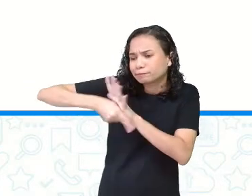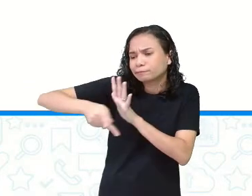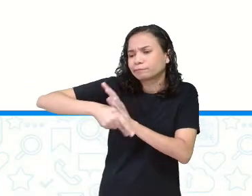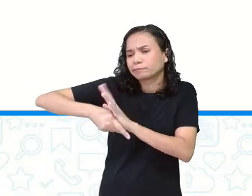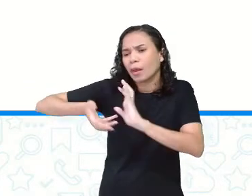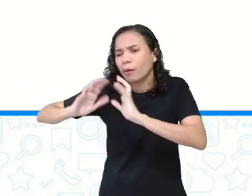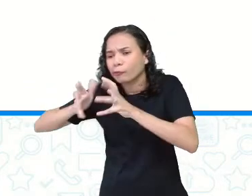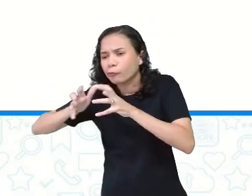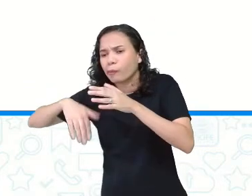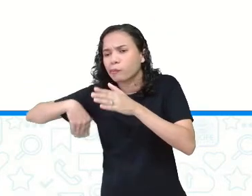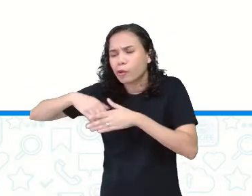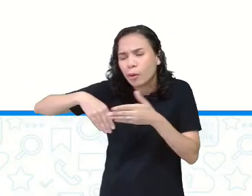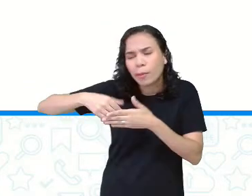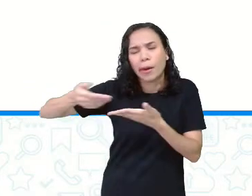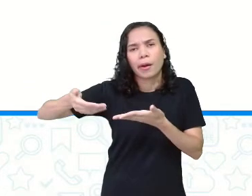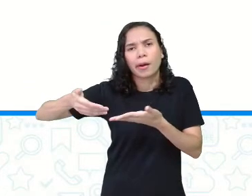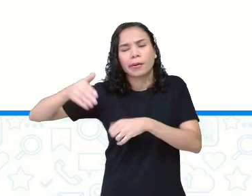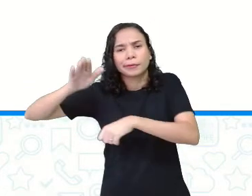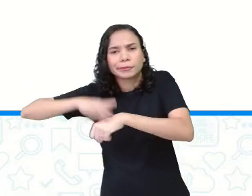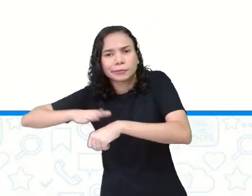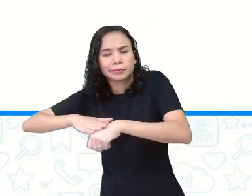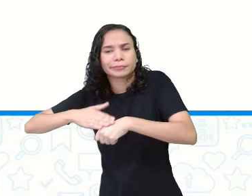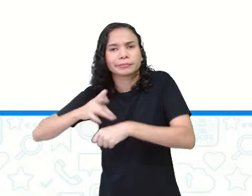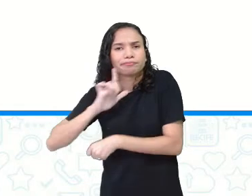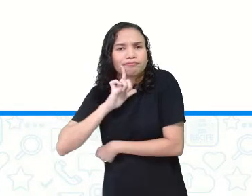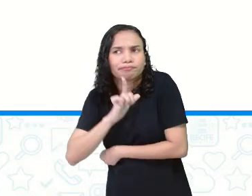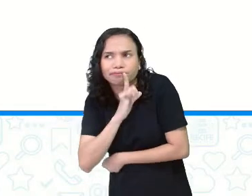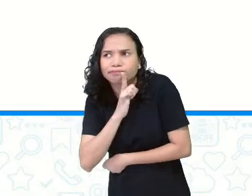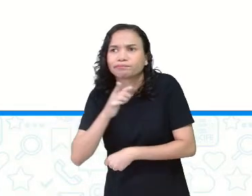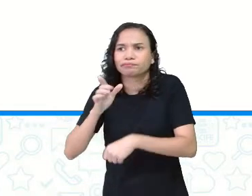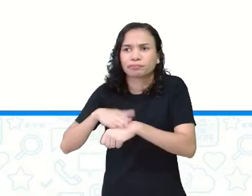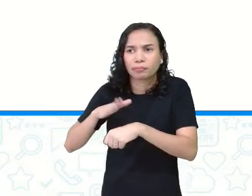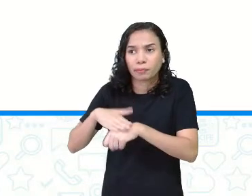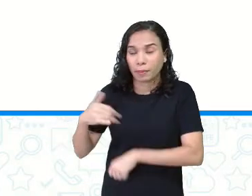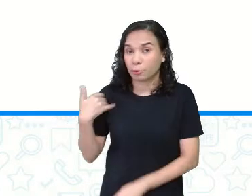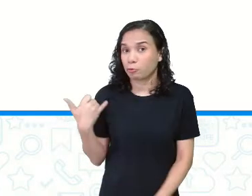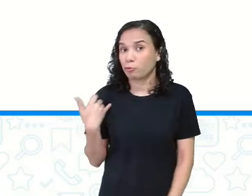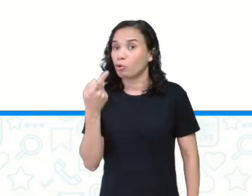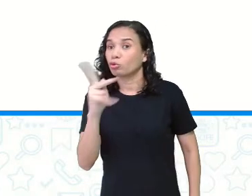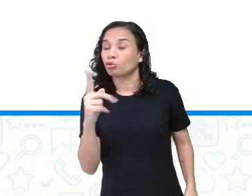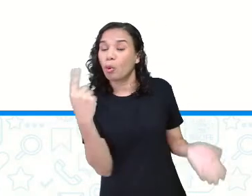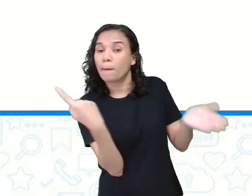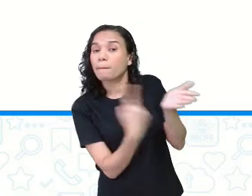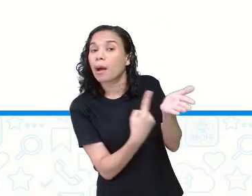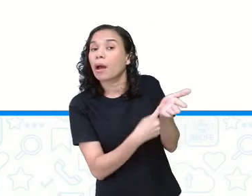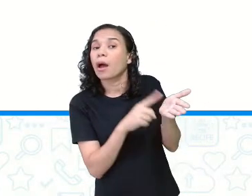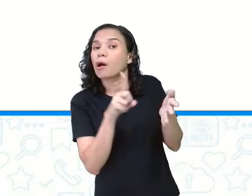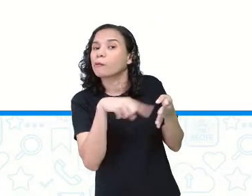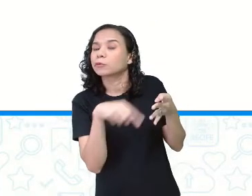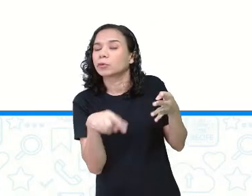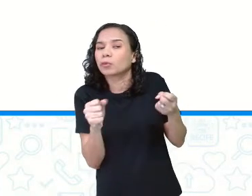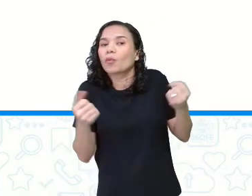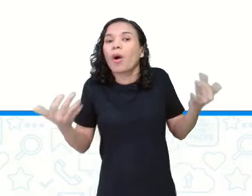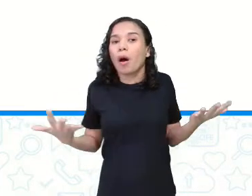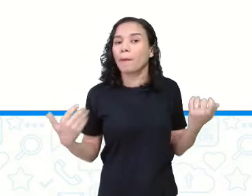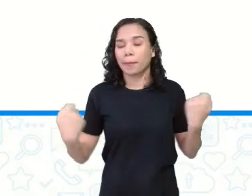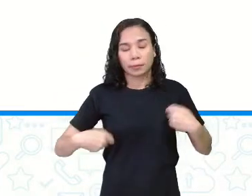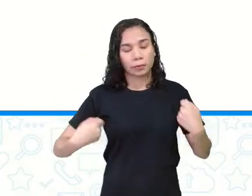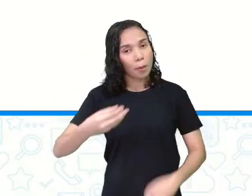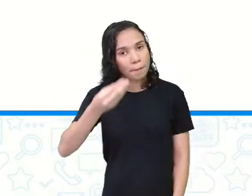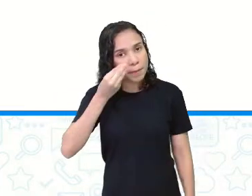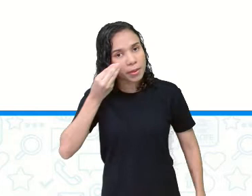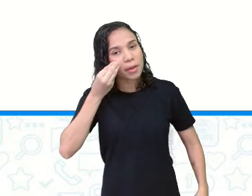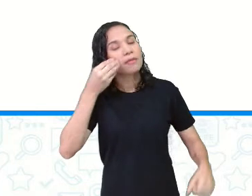para um piquenique, convidar para um aniversário, você ia marcar qual alternativa. Então, tem que